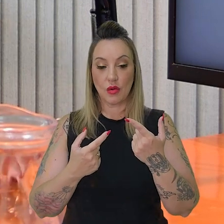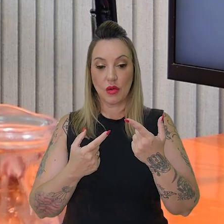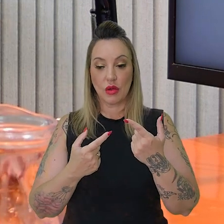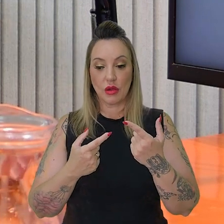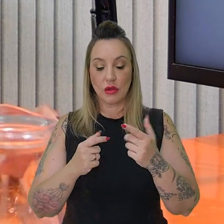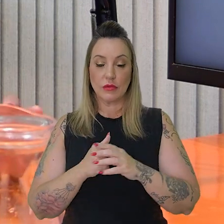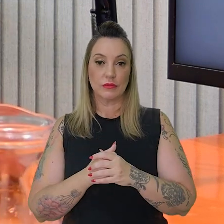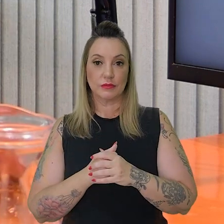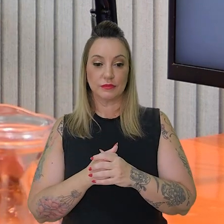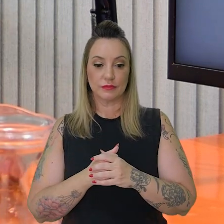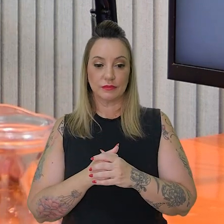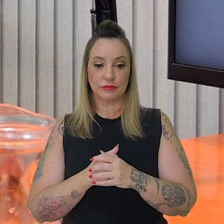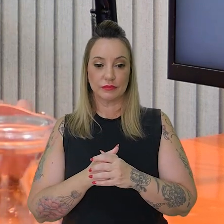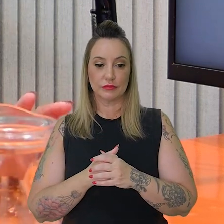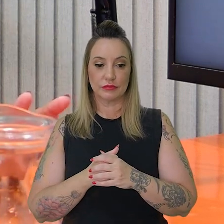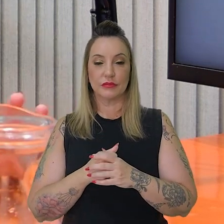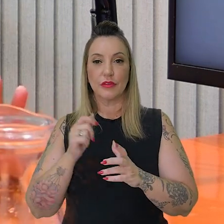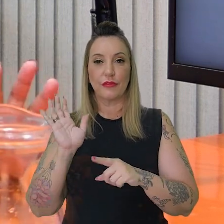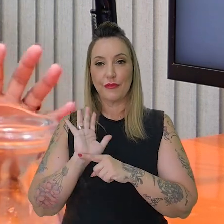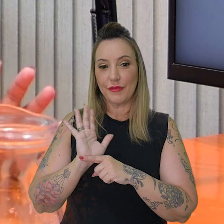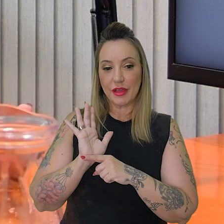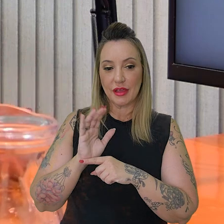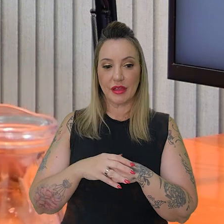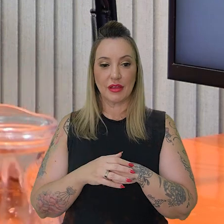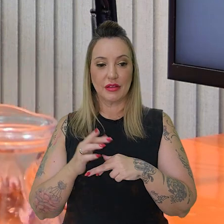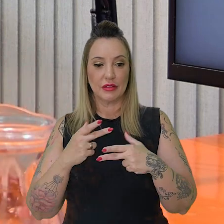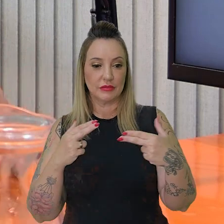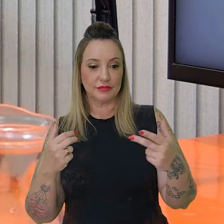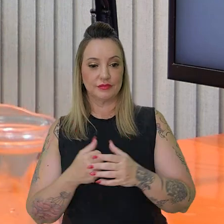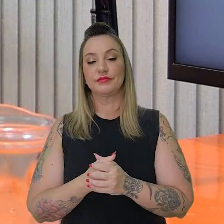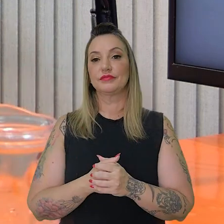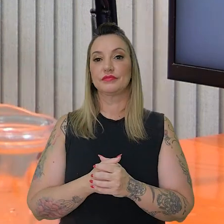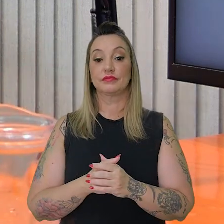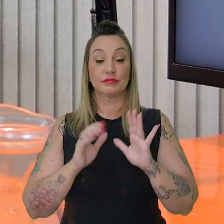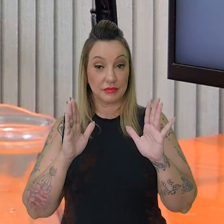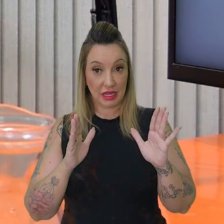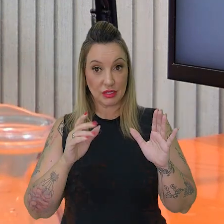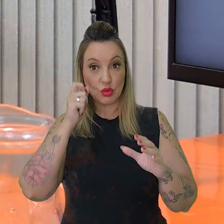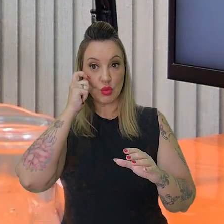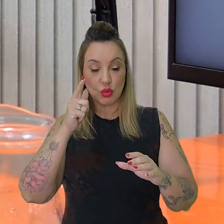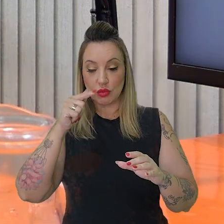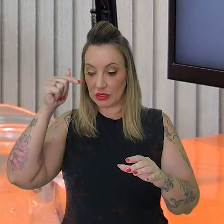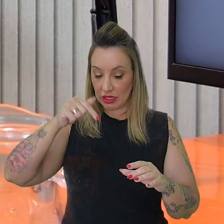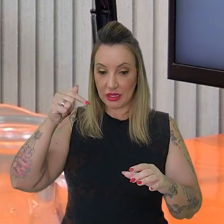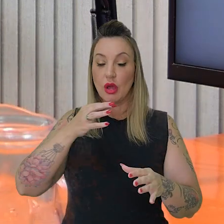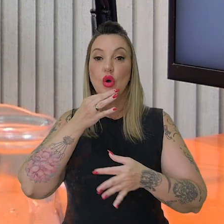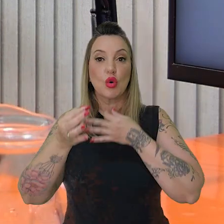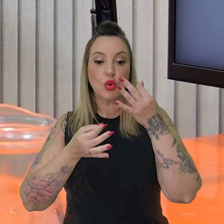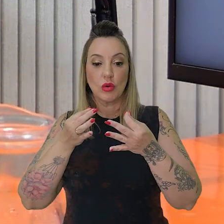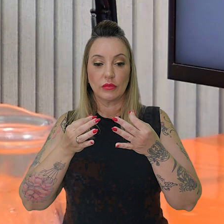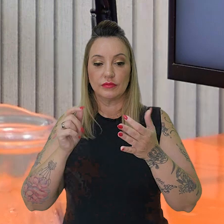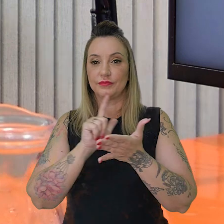áudio algum curta algum coisas pequenas né mas a produção cultural de você fomentar a